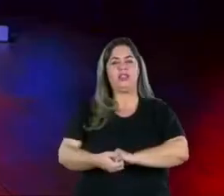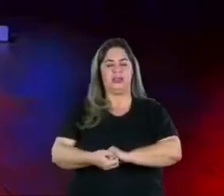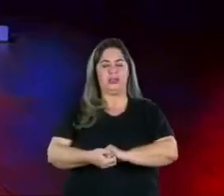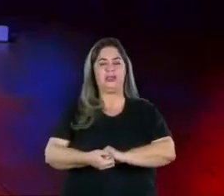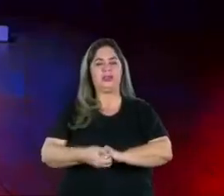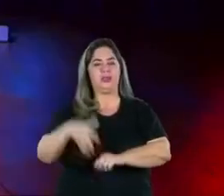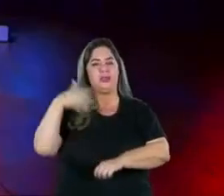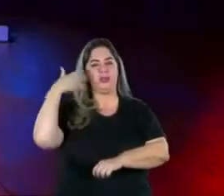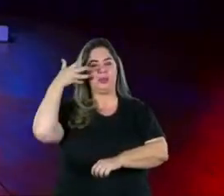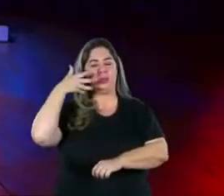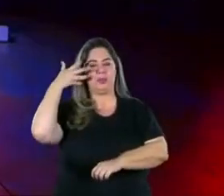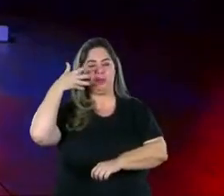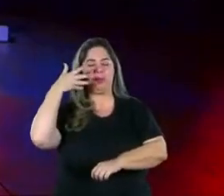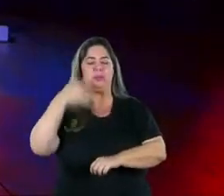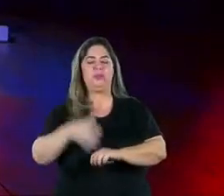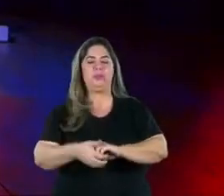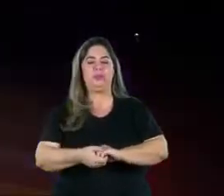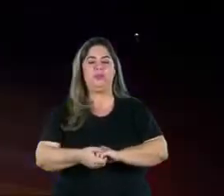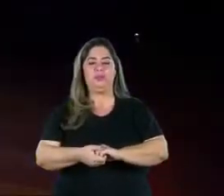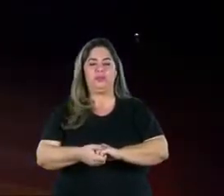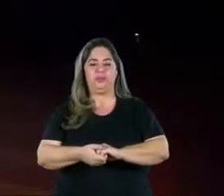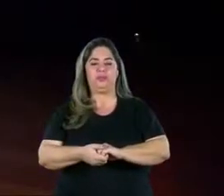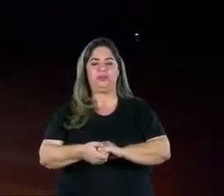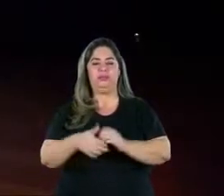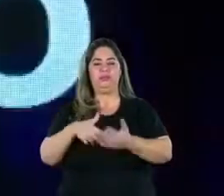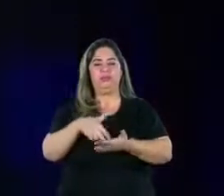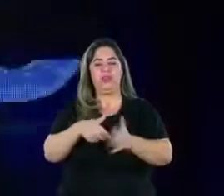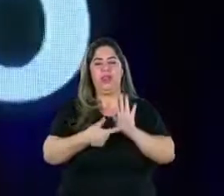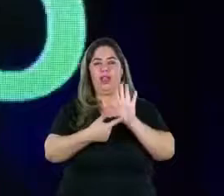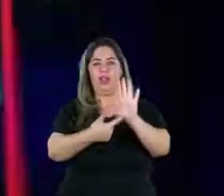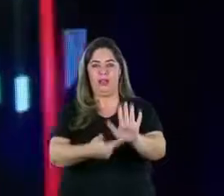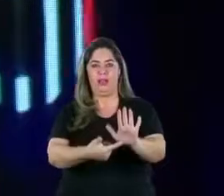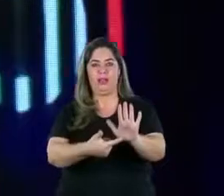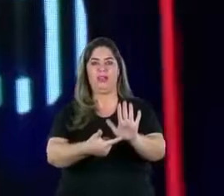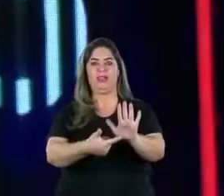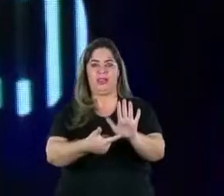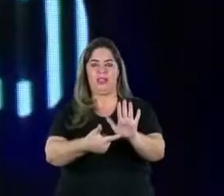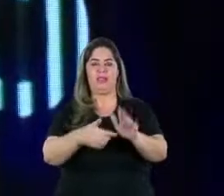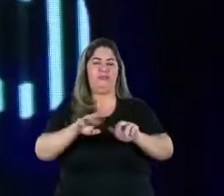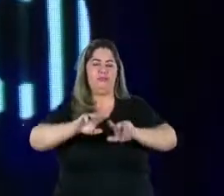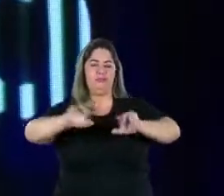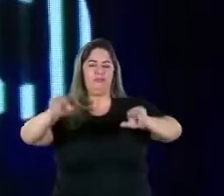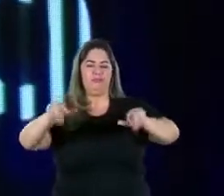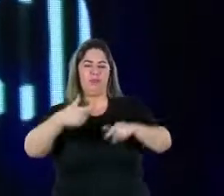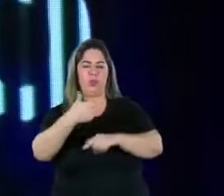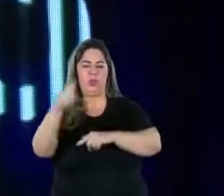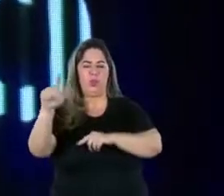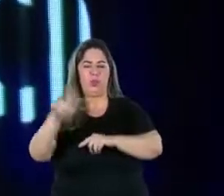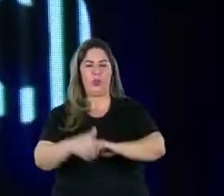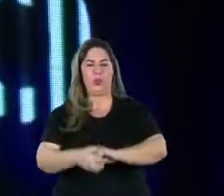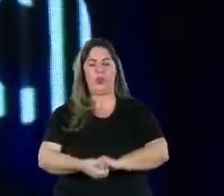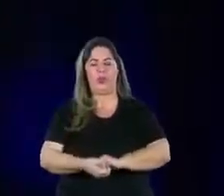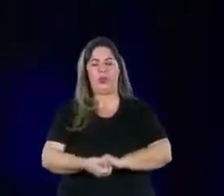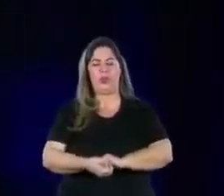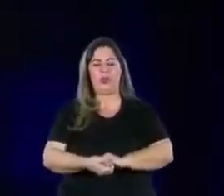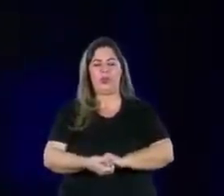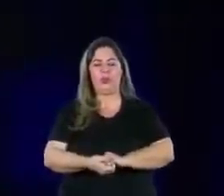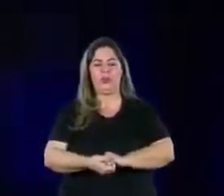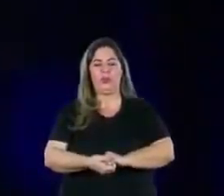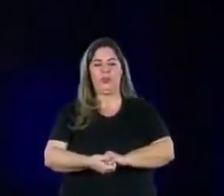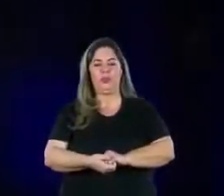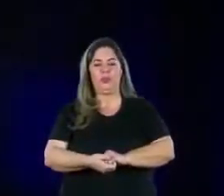nessa palestra, performance e outras mumunhas mais. Então,